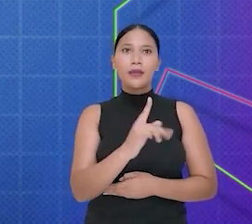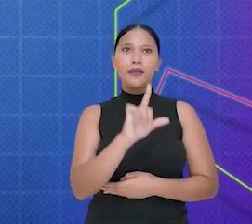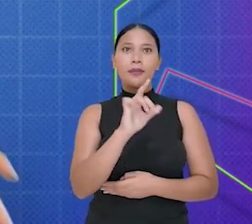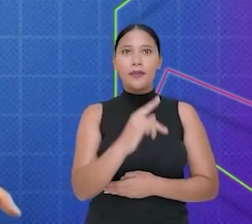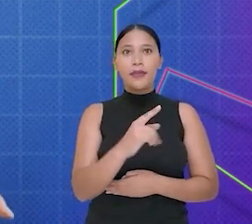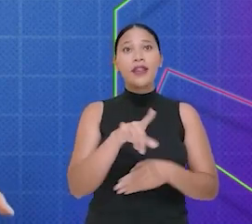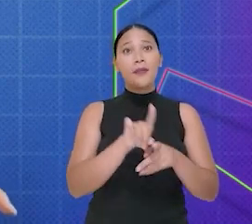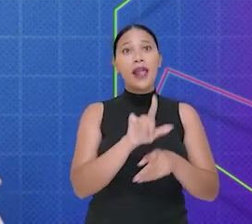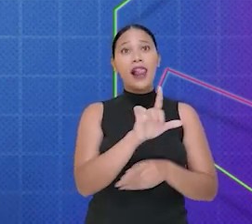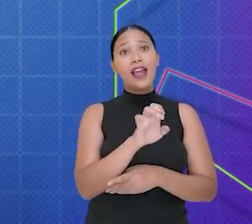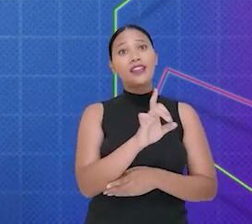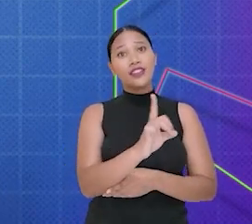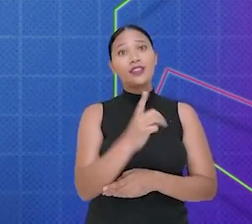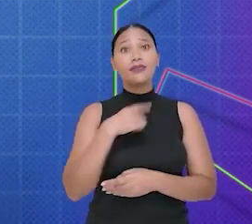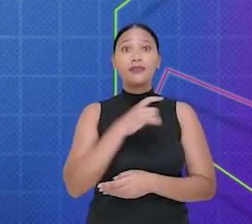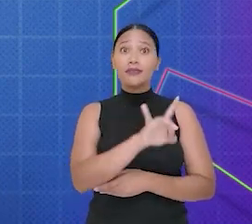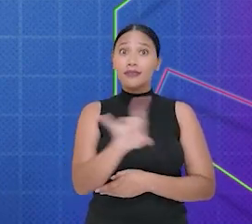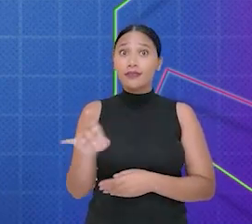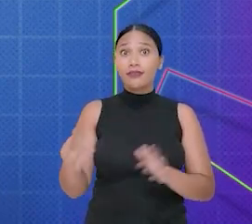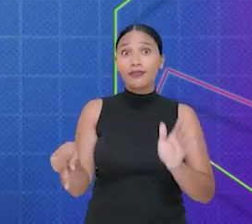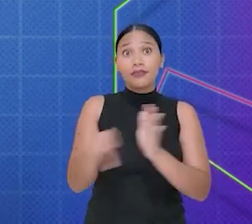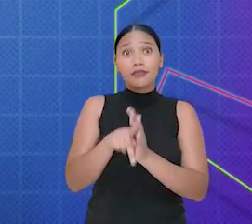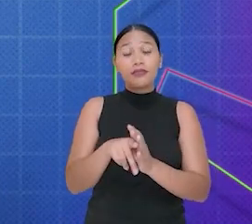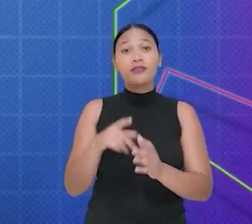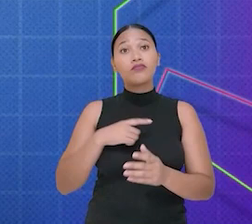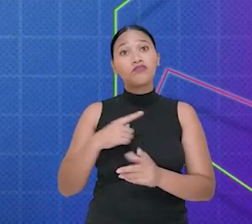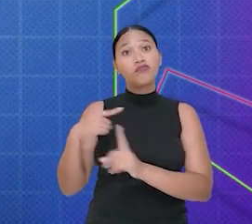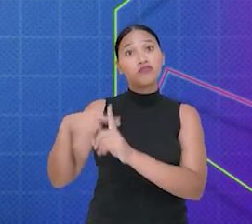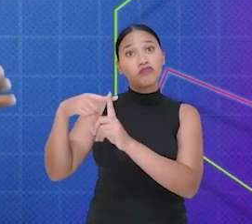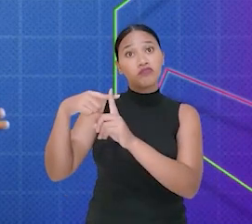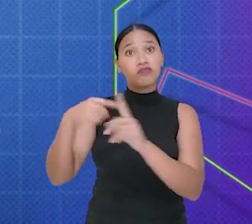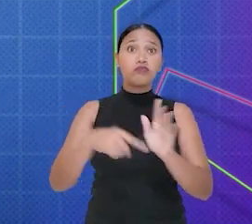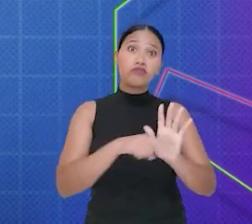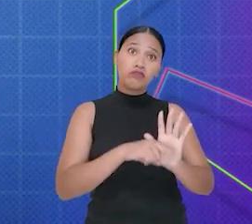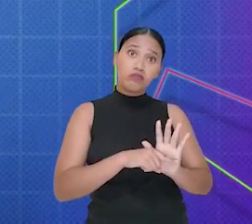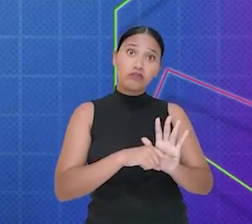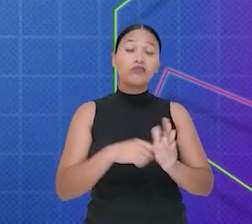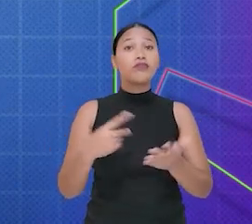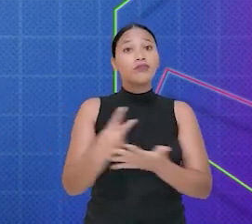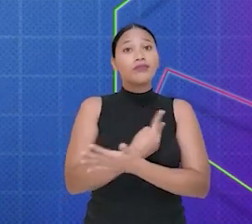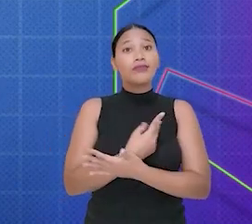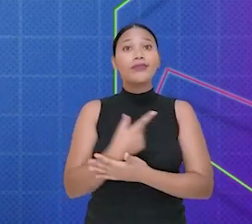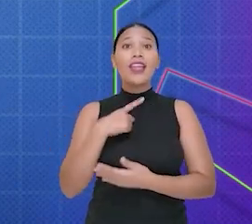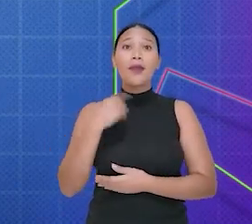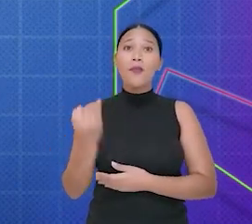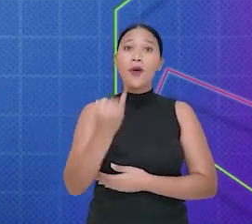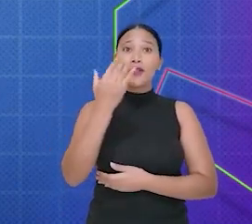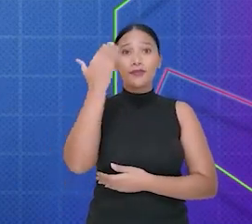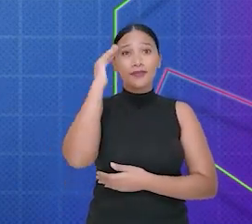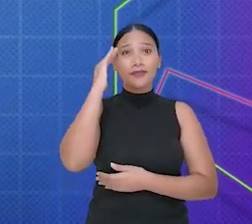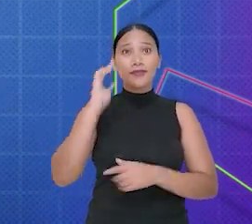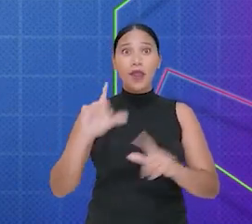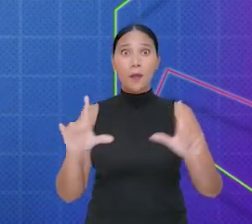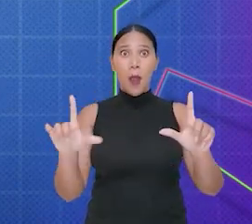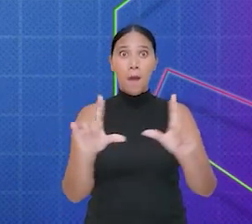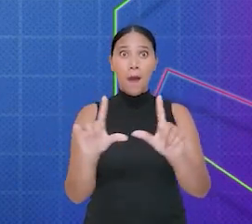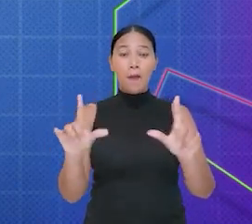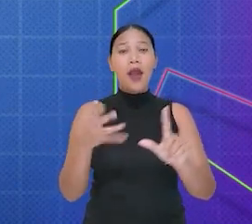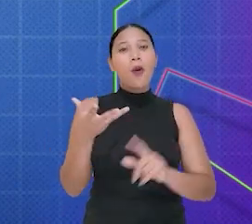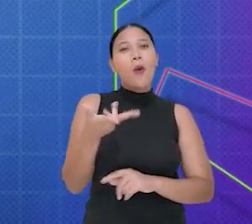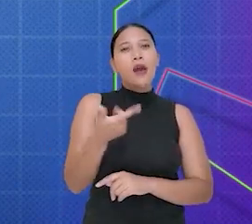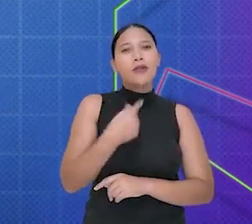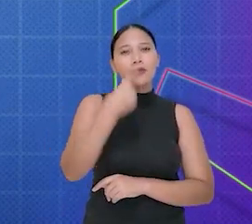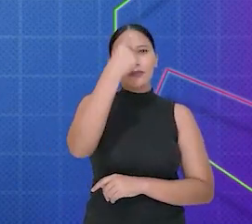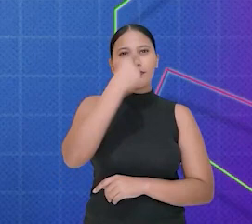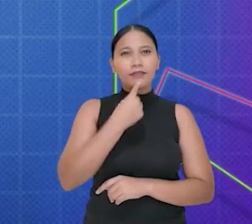LCD, DLP e LED, e cada um deles possui suas próprias vantagens e desvantagens. É importante considerar o tamanho da